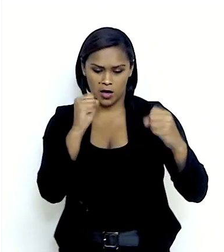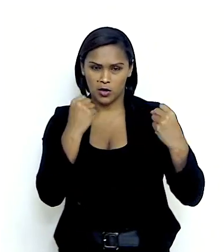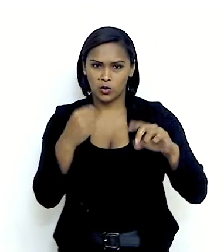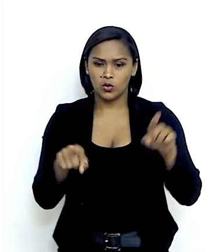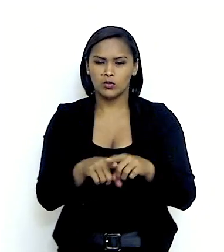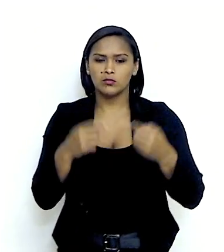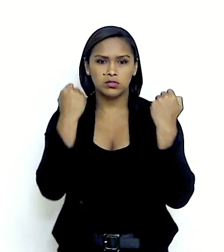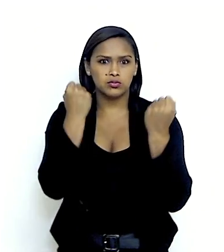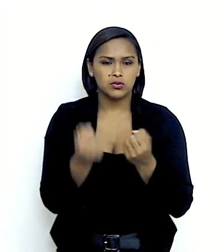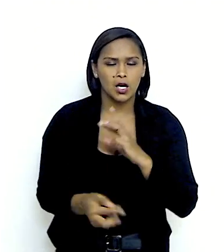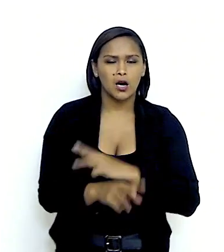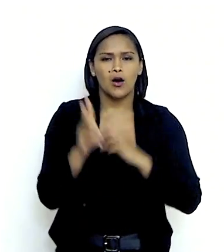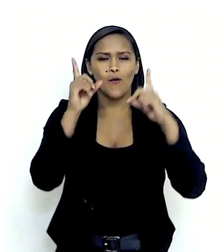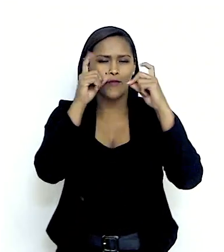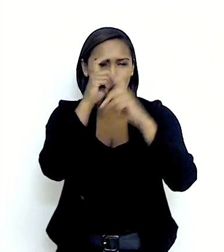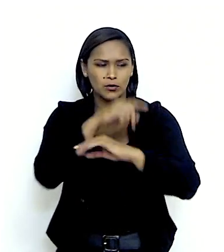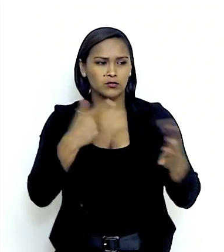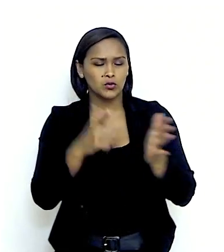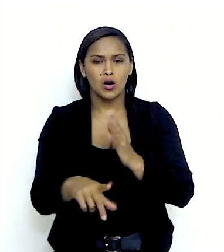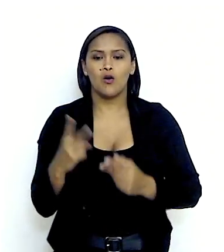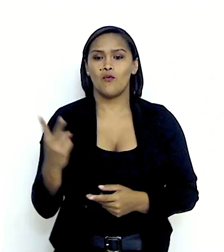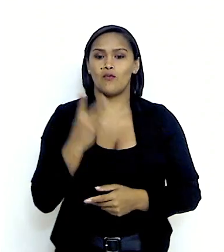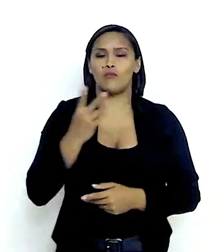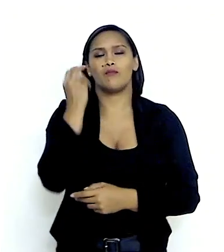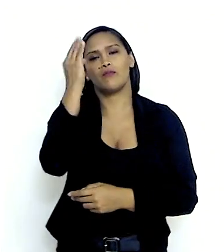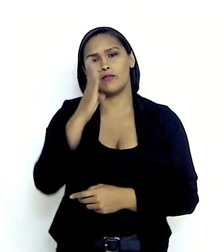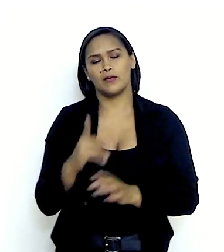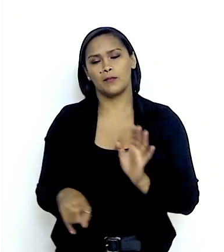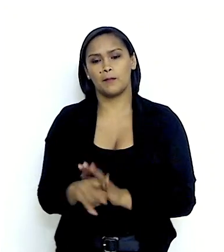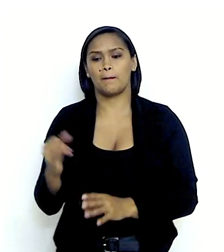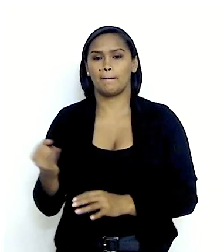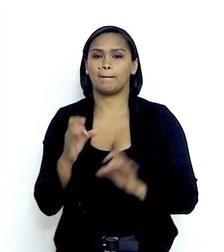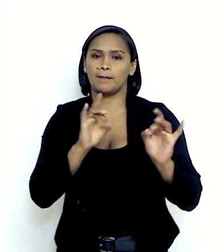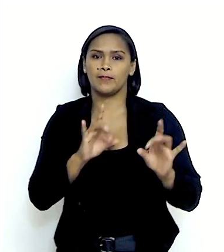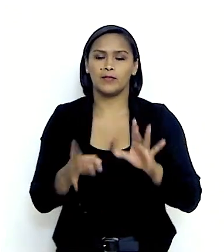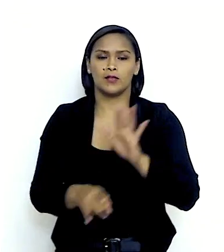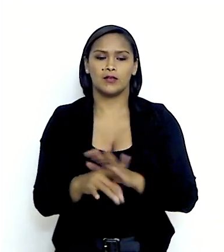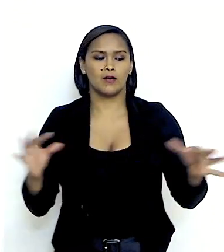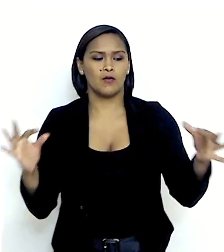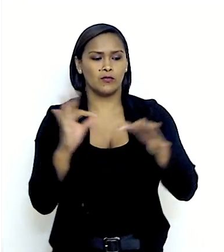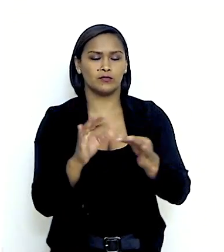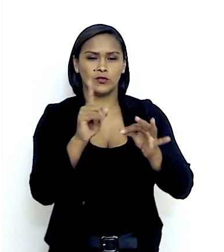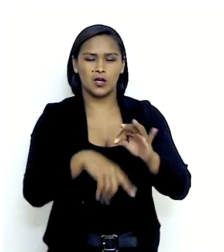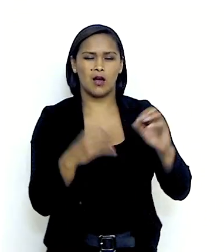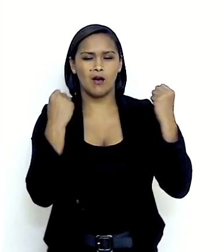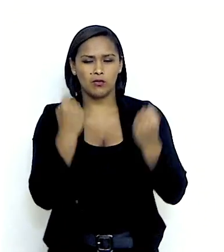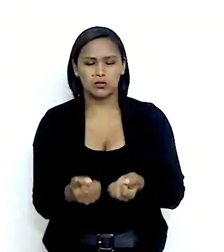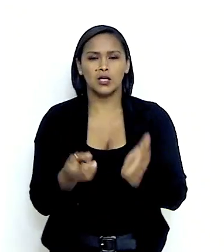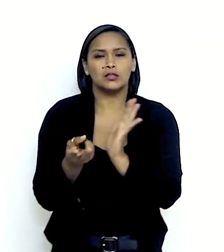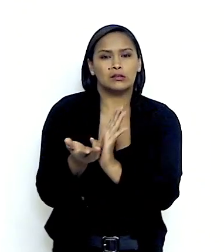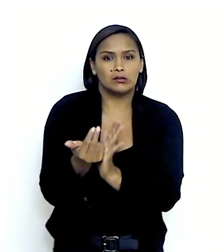as dificuldades decorrentes do alto custo Brasil, especialmente os vinculados às altas cargas